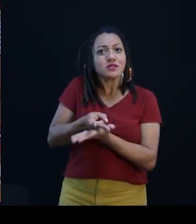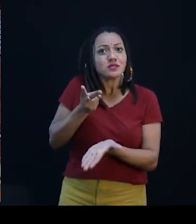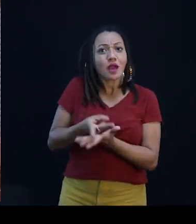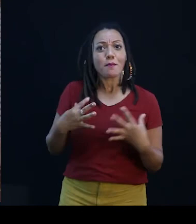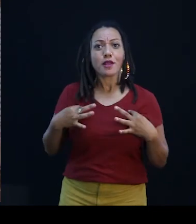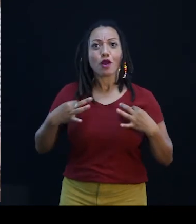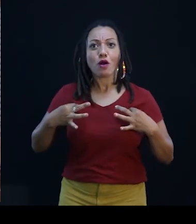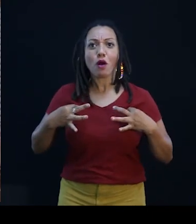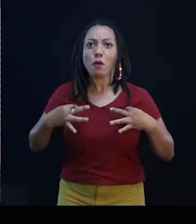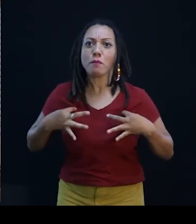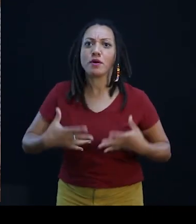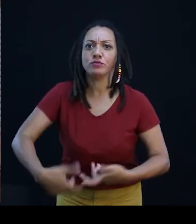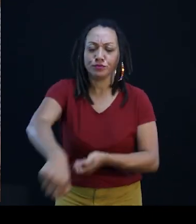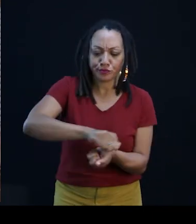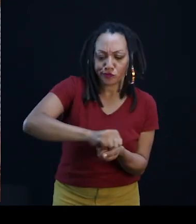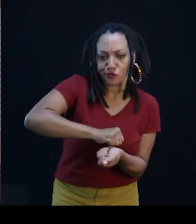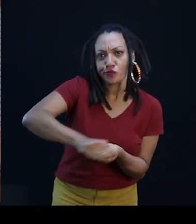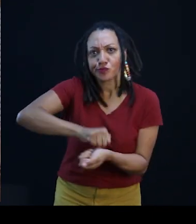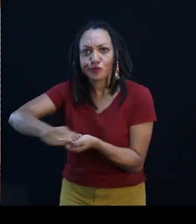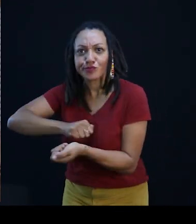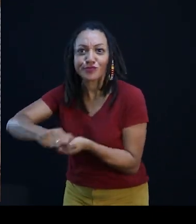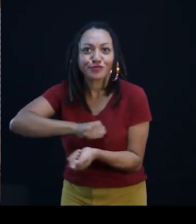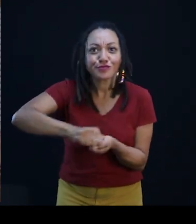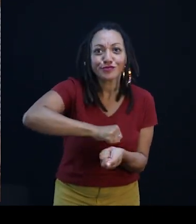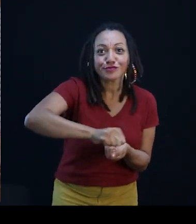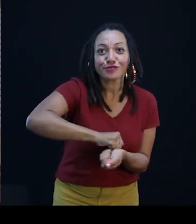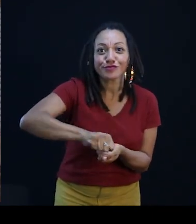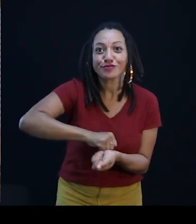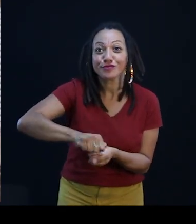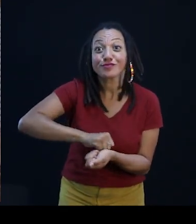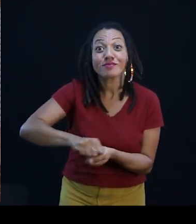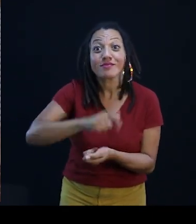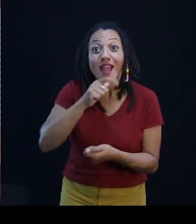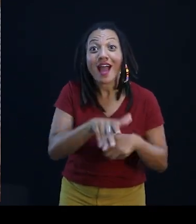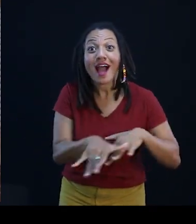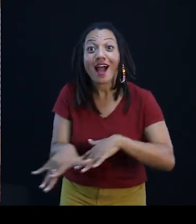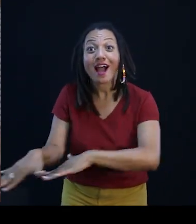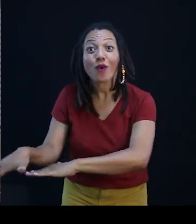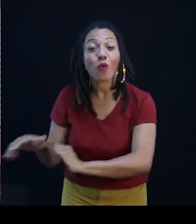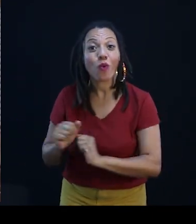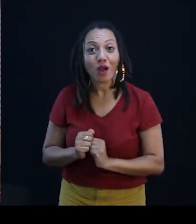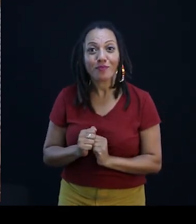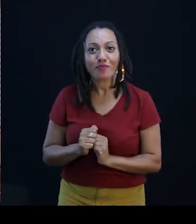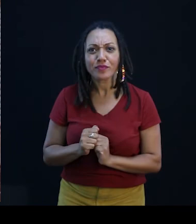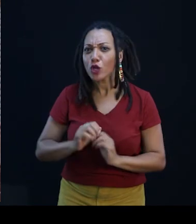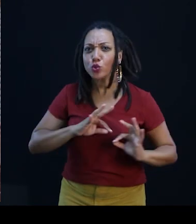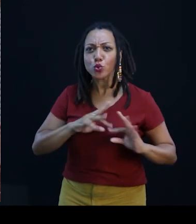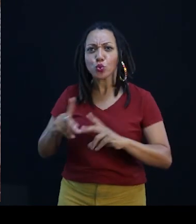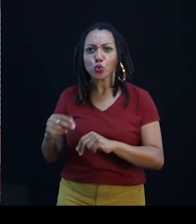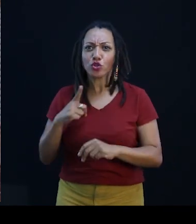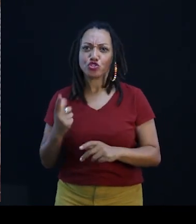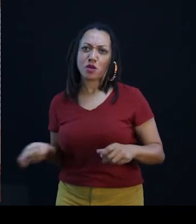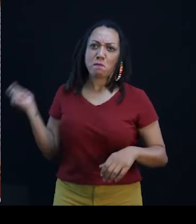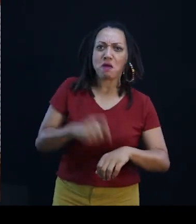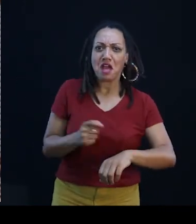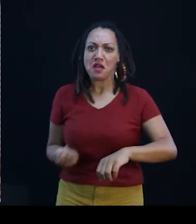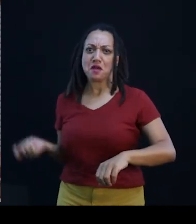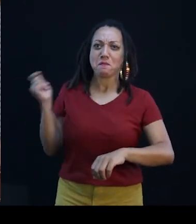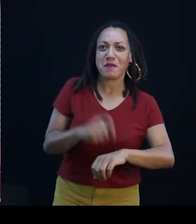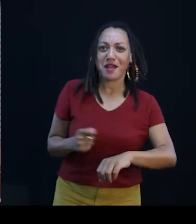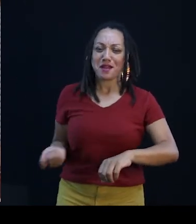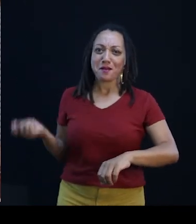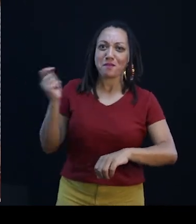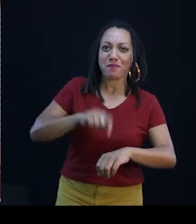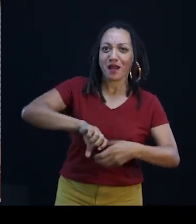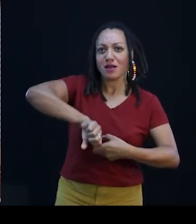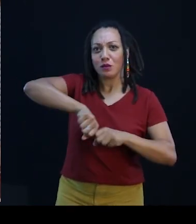rio. É verdade, lavava tudo no rio. Então ela enxaguava na água do rio, ela esfregava lá na pedra do rio e batia